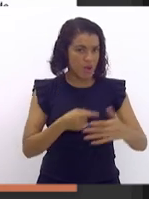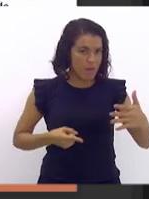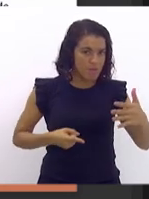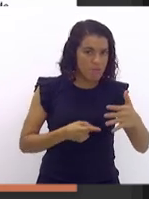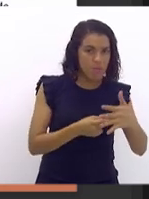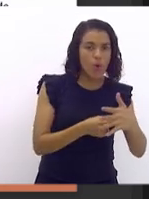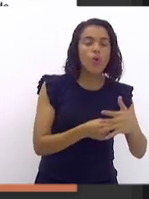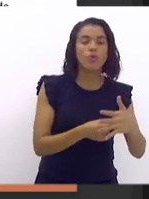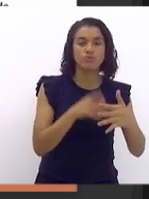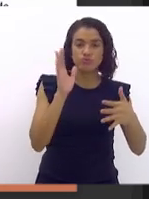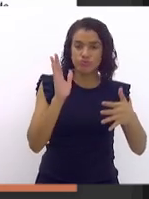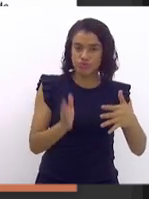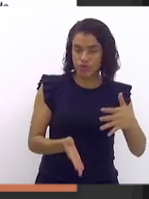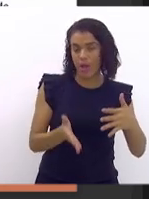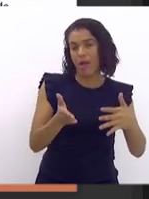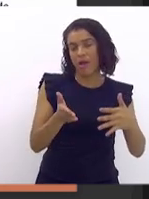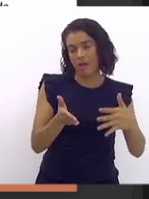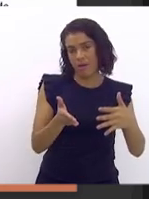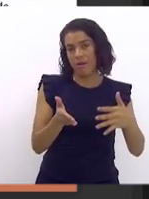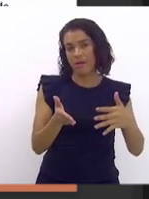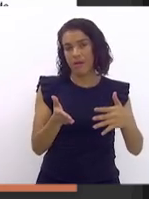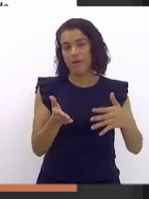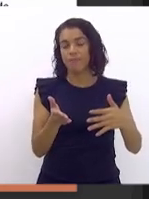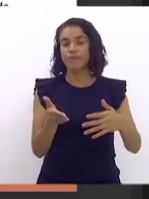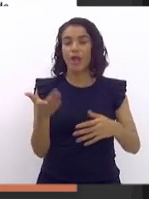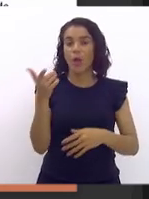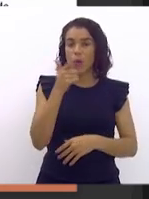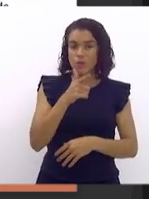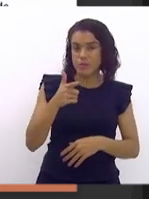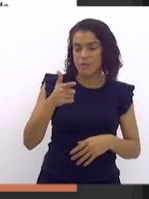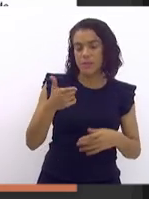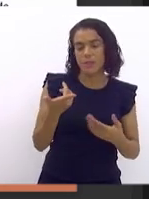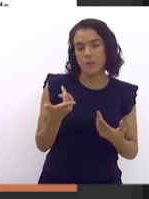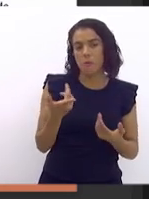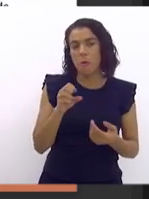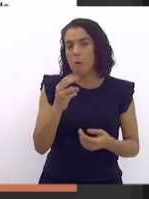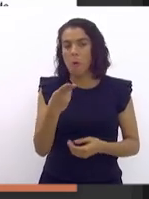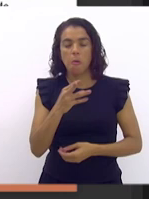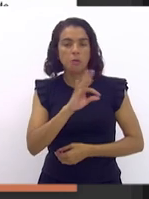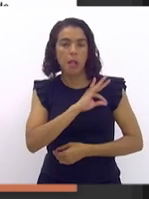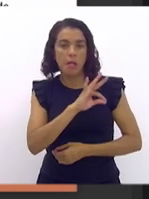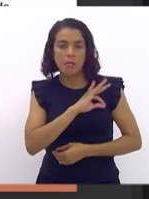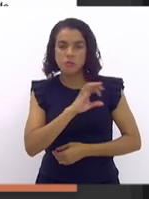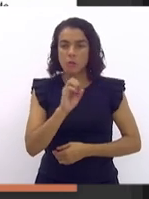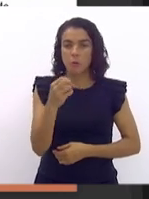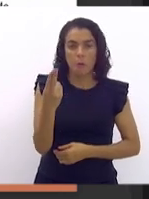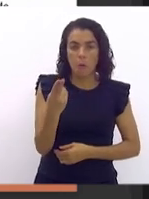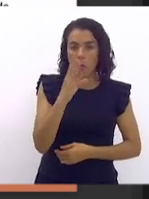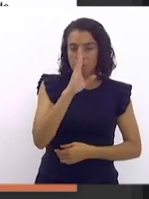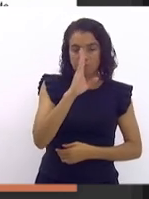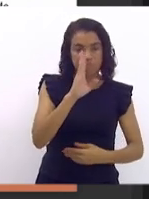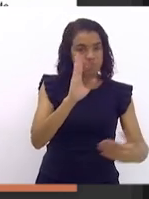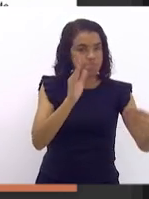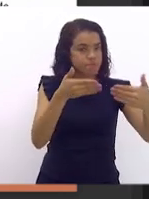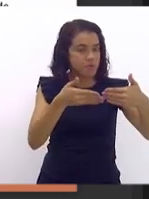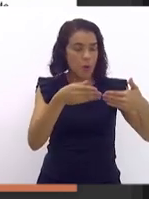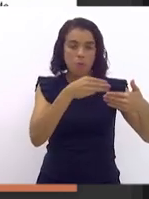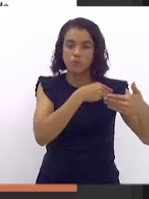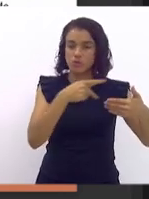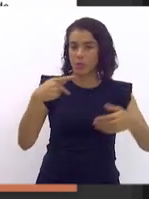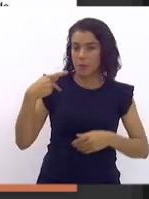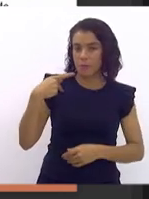a denúncia por meio do canal, né, que ela conseguiu acessar naquele momento, seja uma delegacia, seja diretamente o